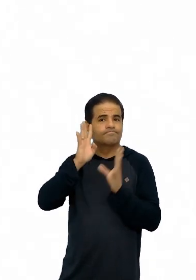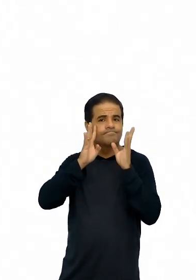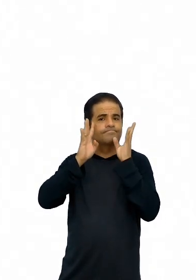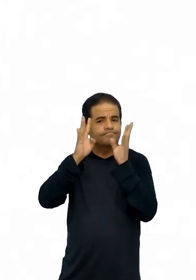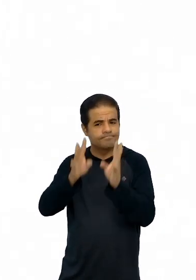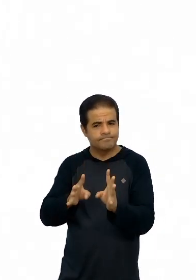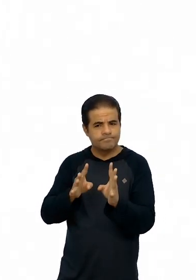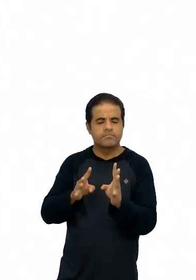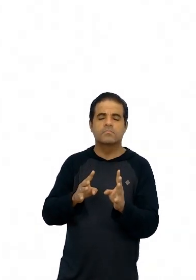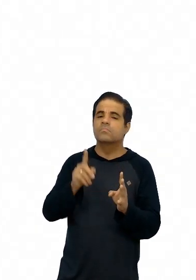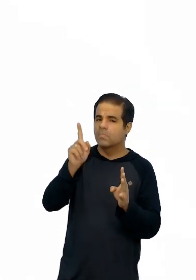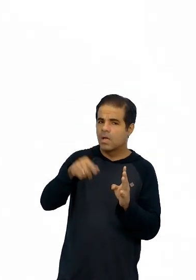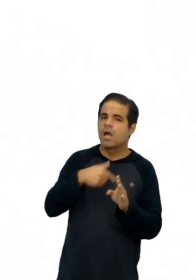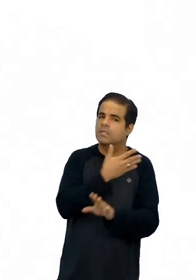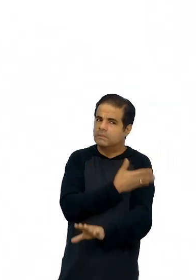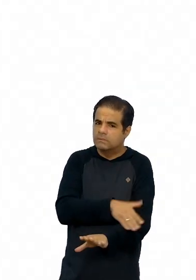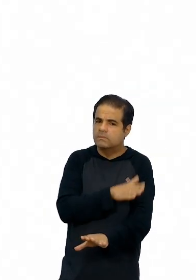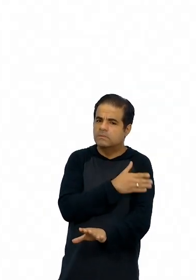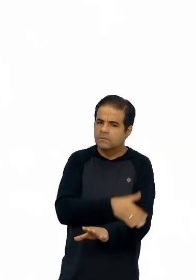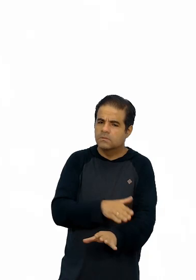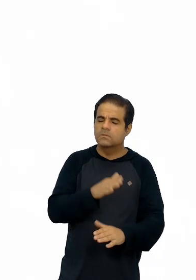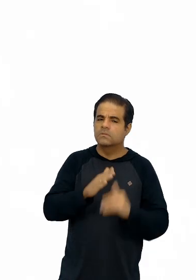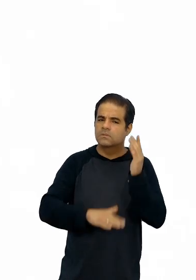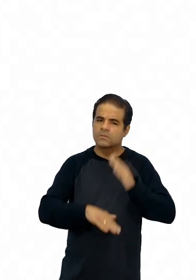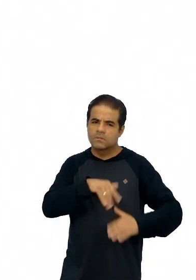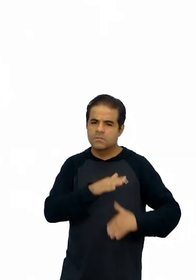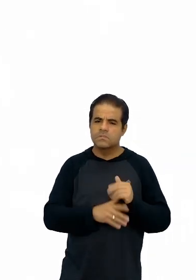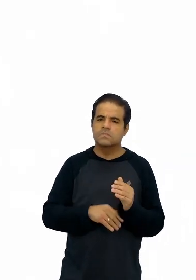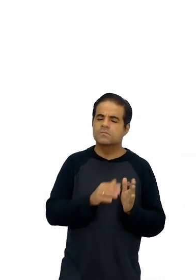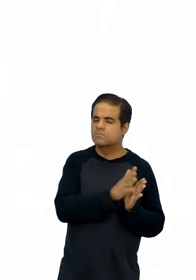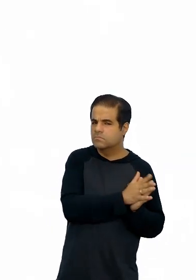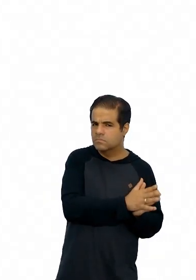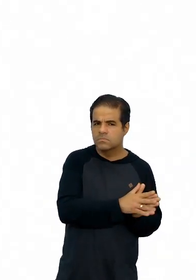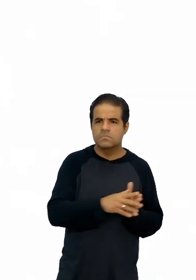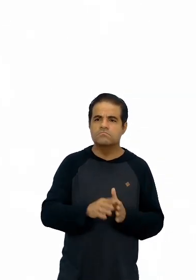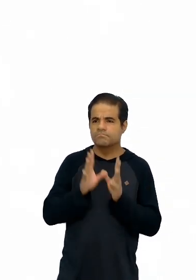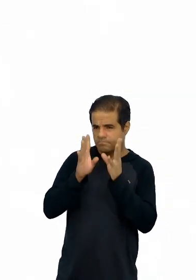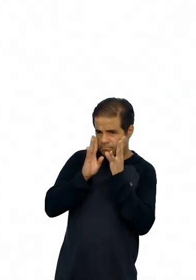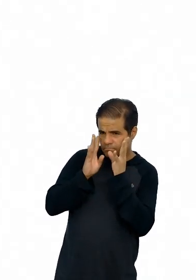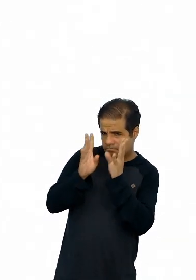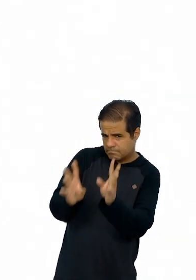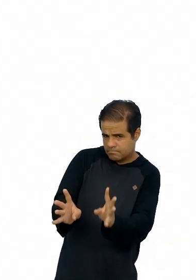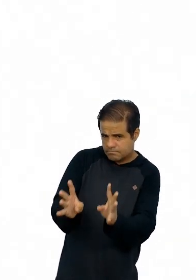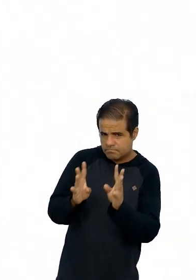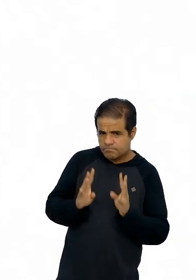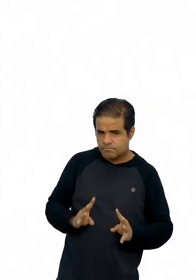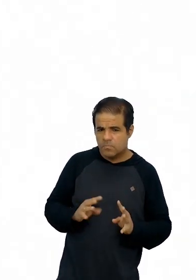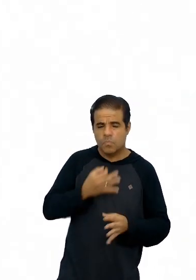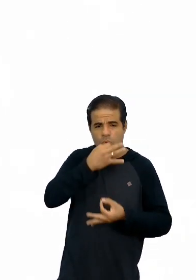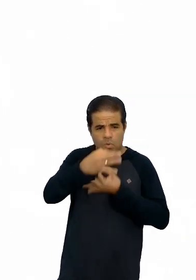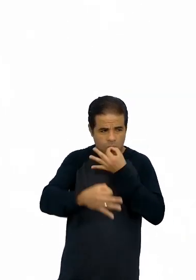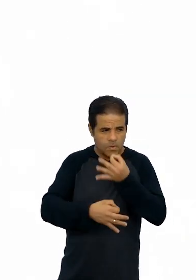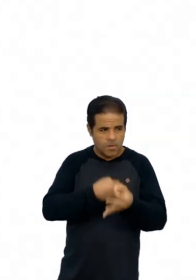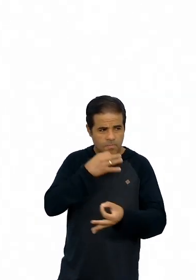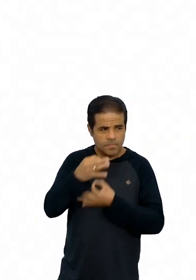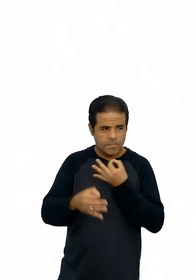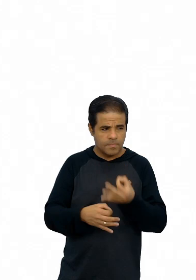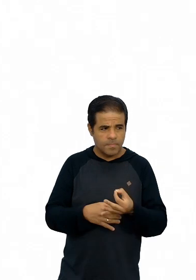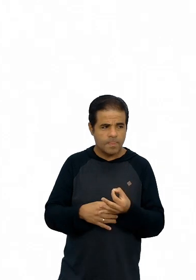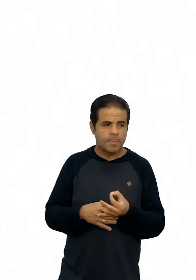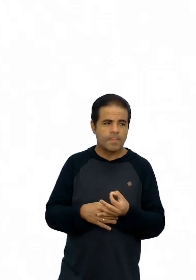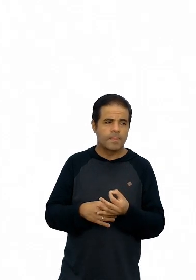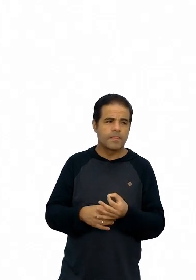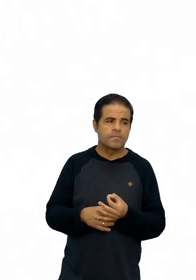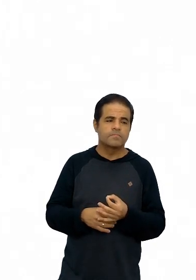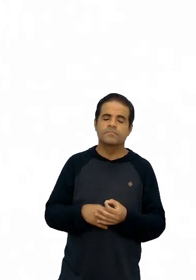escutá-los, né? Exercer essa coisa da escuta deles, escutá-los. Ah, eles comentaram isso, isso, isso.